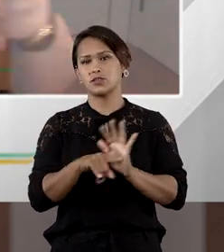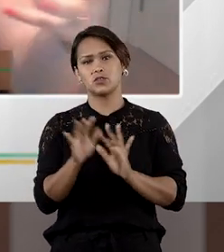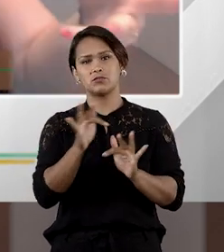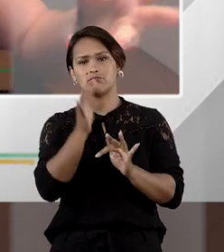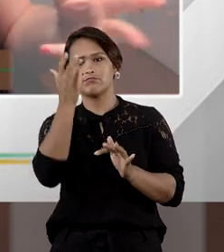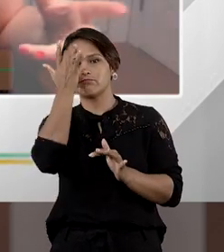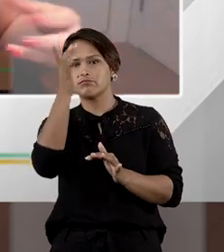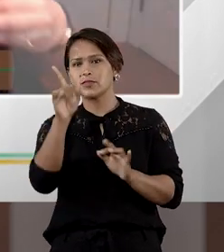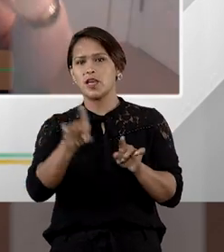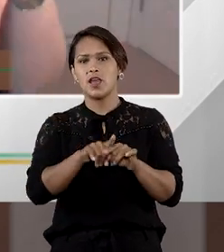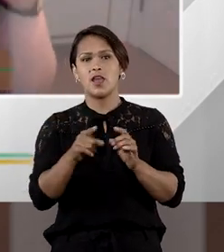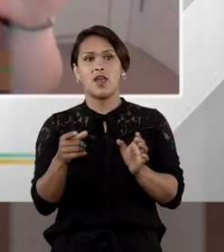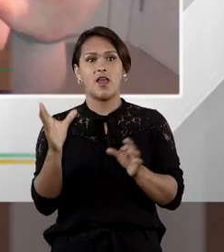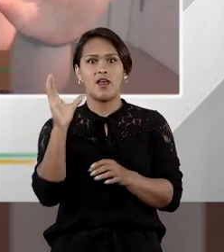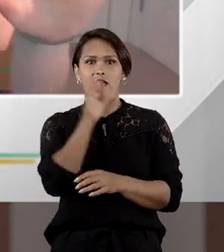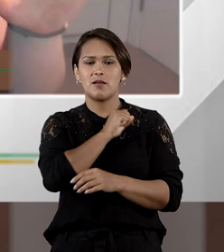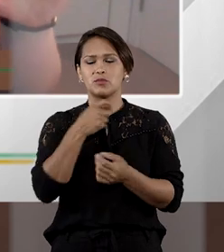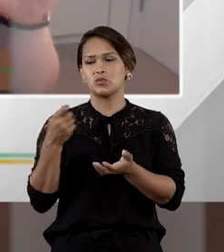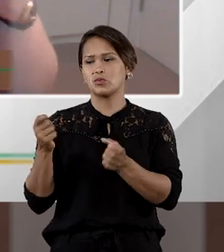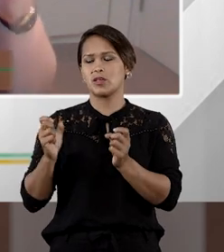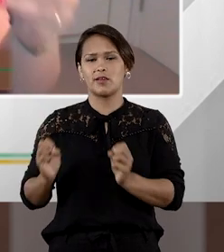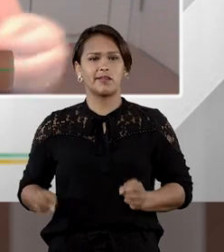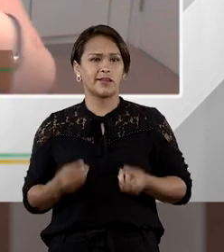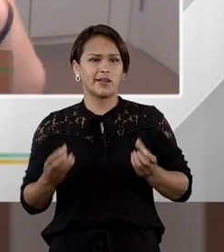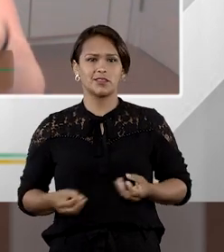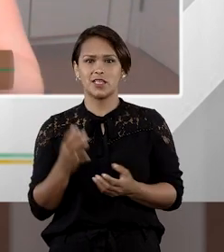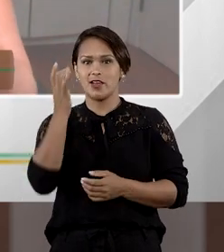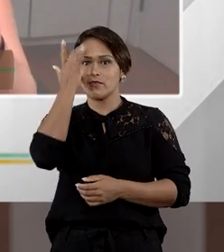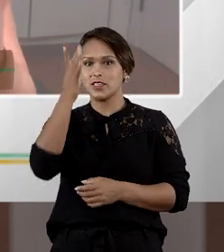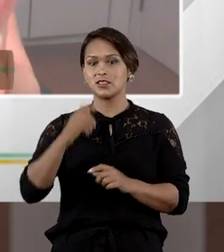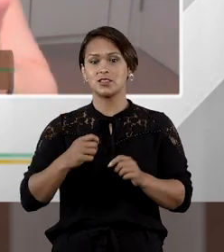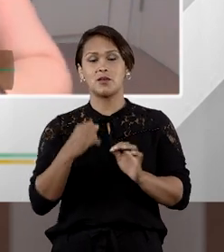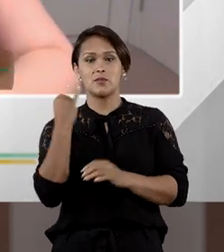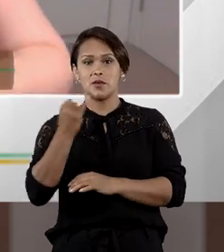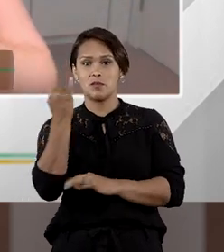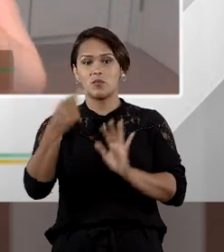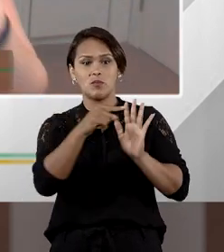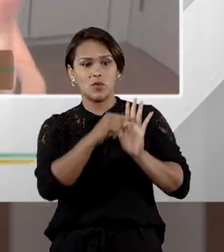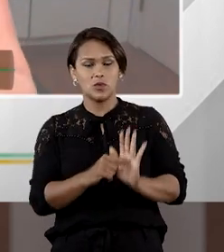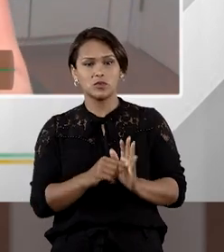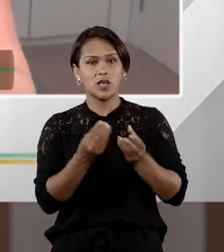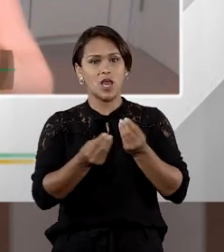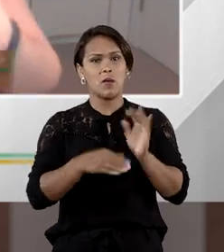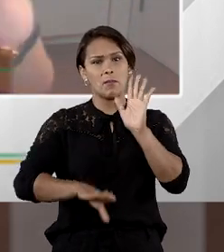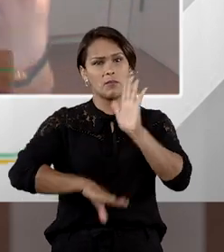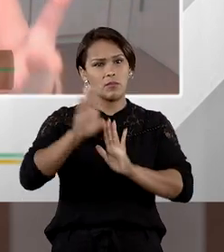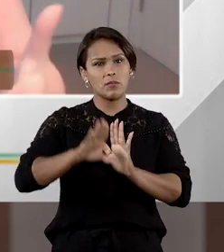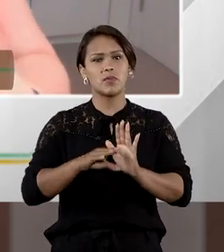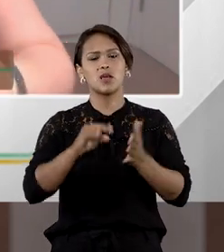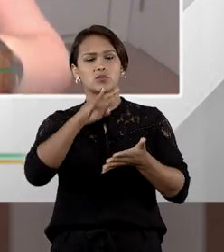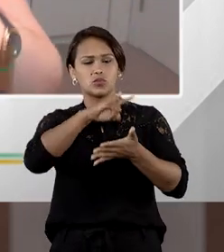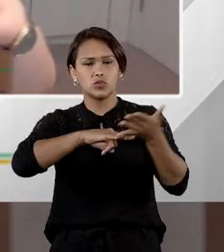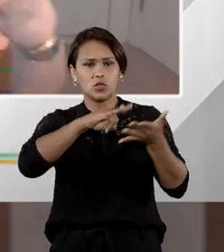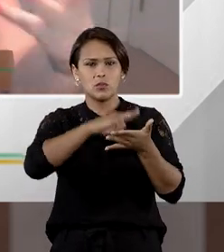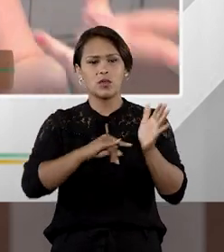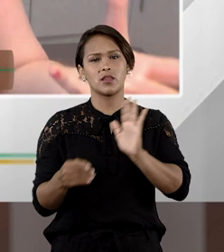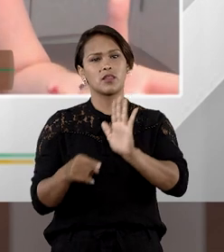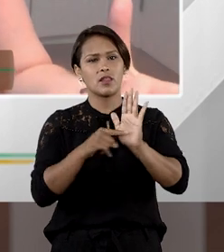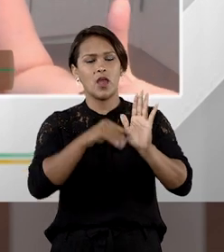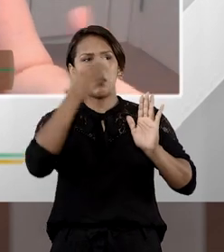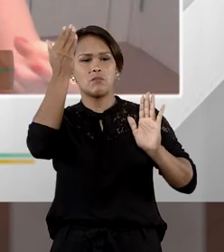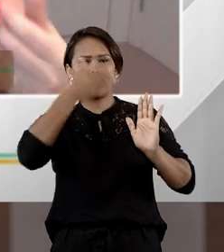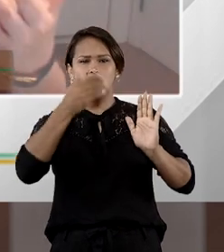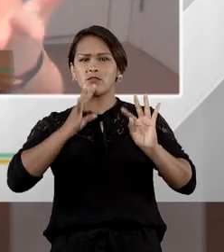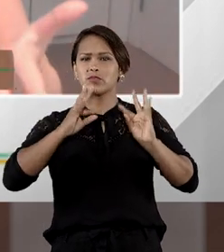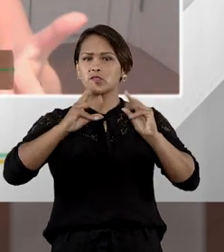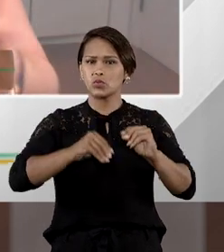sociedade de consumo tão feroz, gastar é a coisa mais fácil. Mas é importante demonstrar. Então, o máximo possível documentar, trazer aí realmente